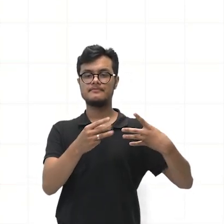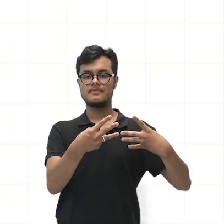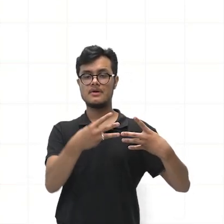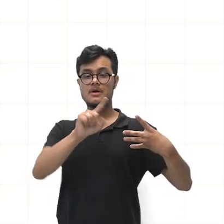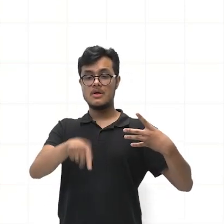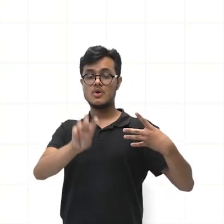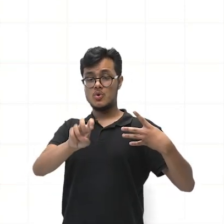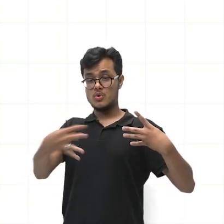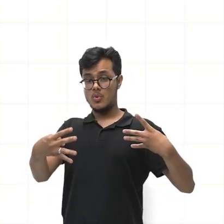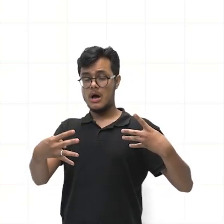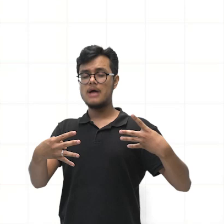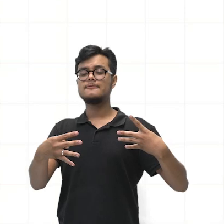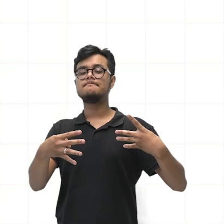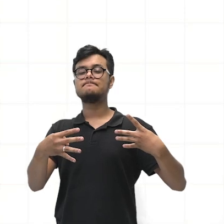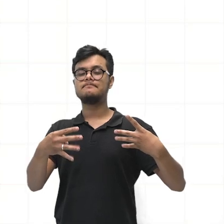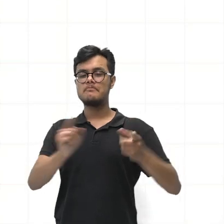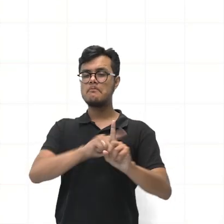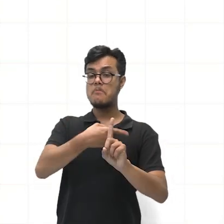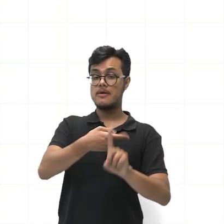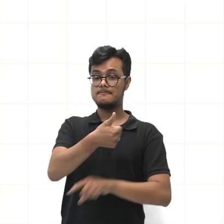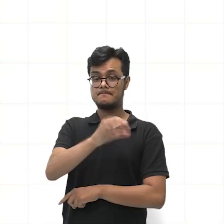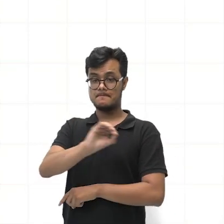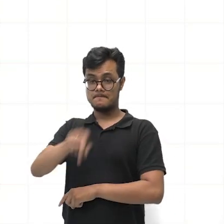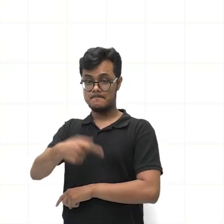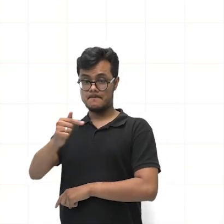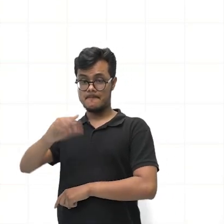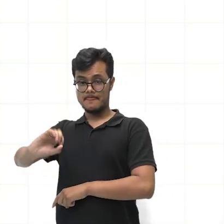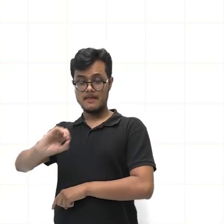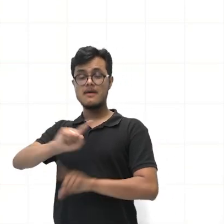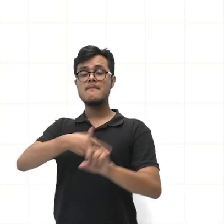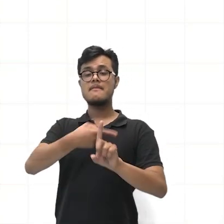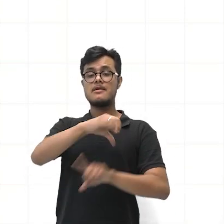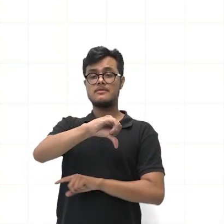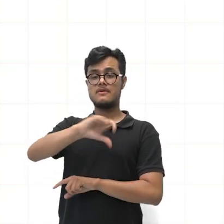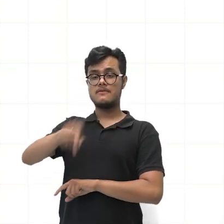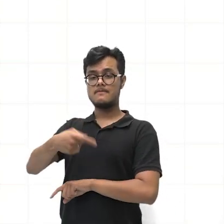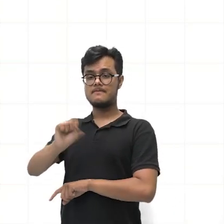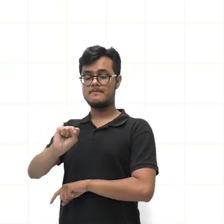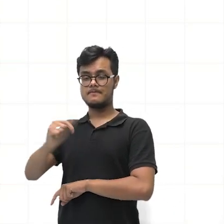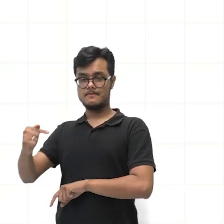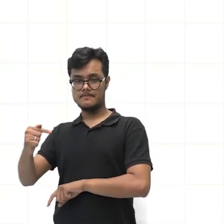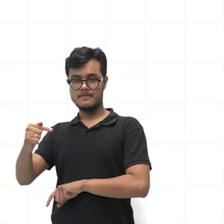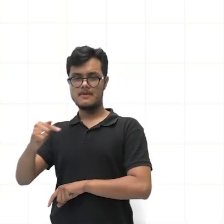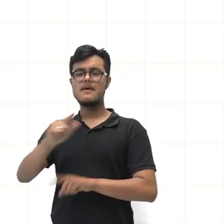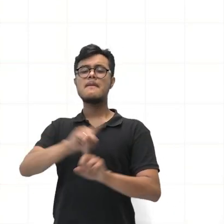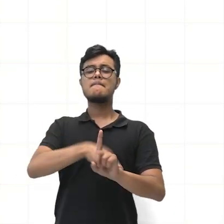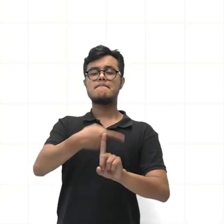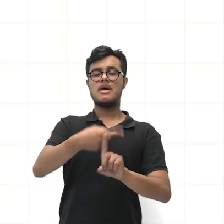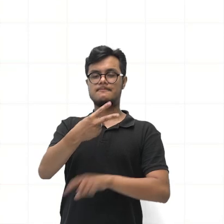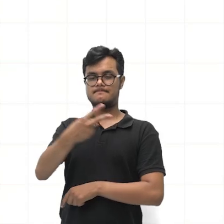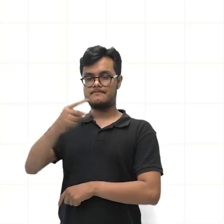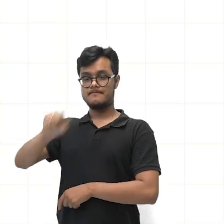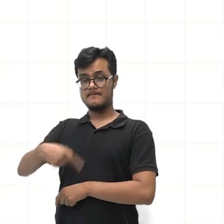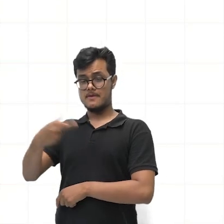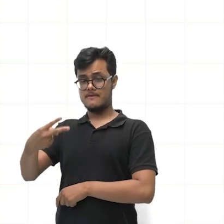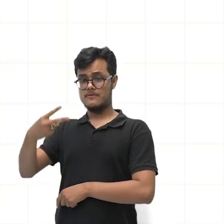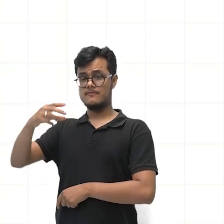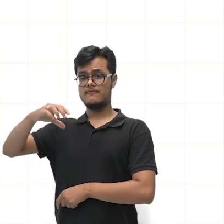R$ 10,70 da linguiça, R$ 9,87 do café,